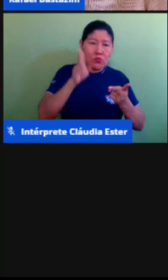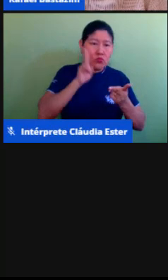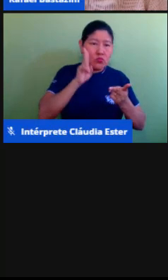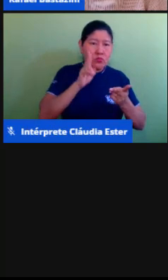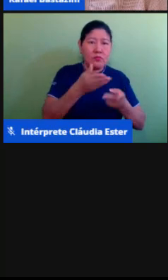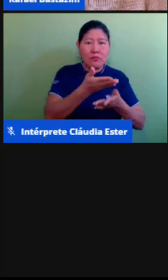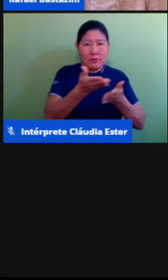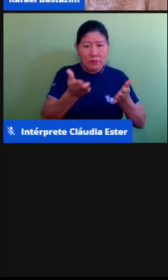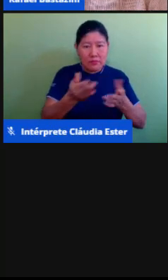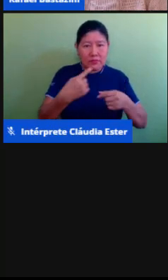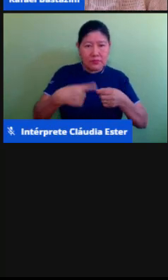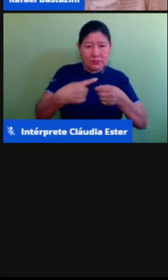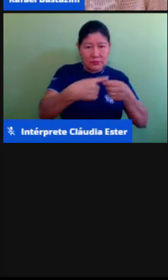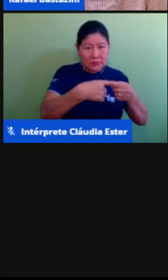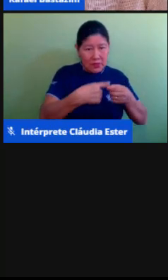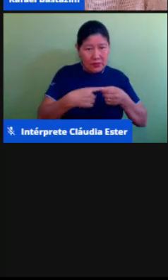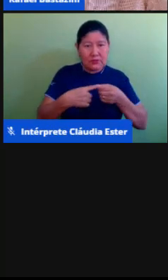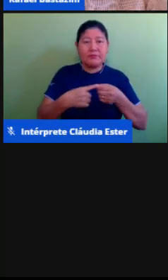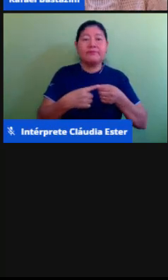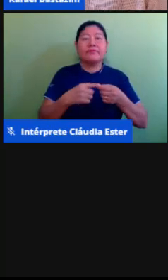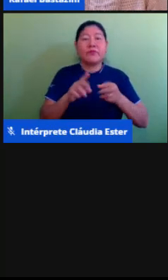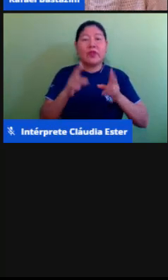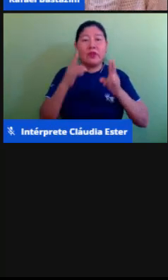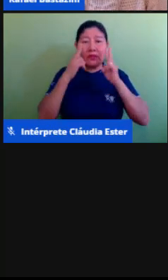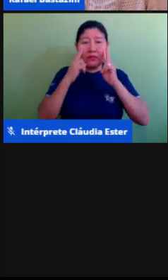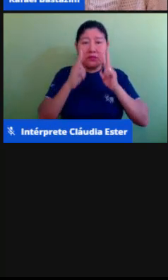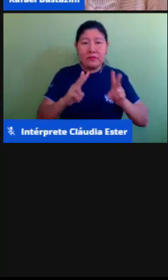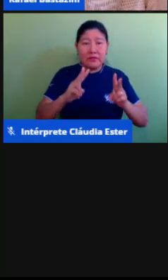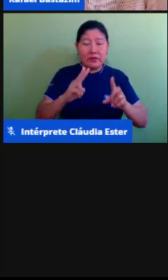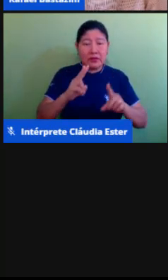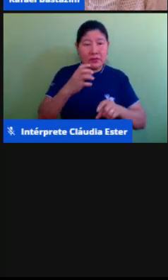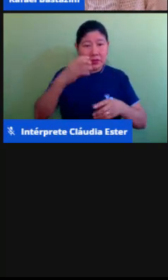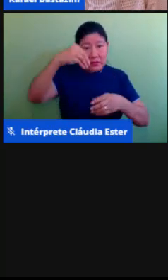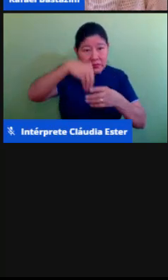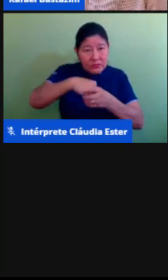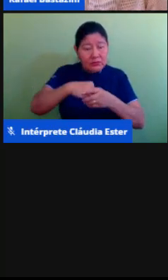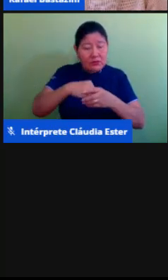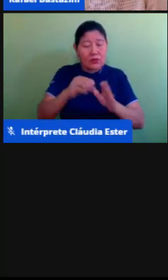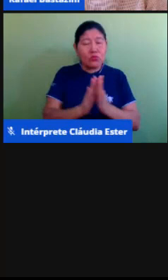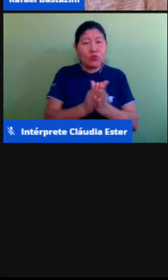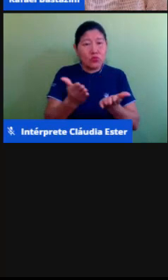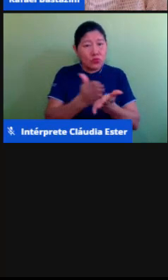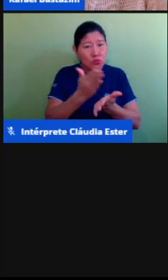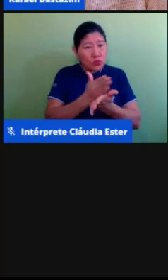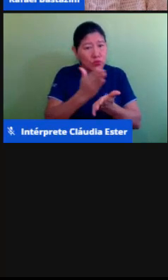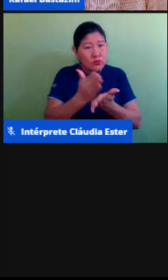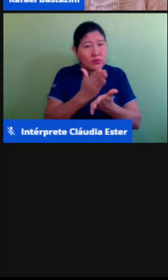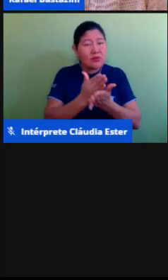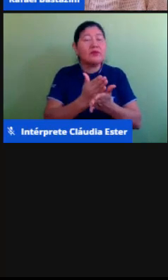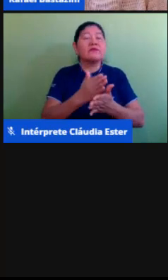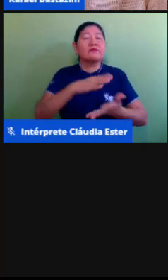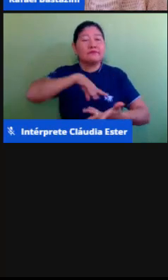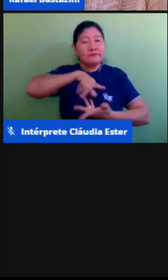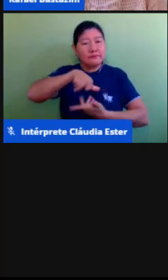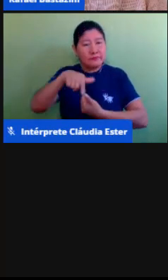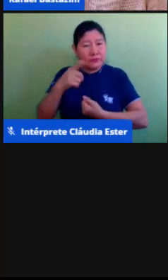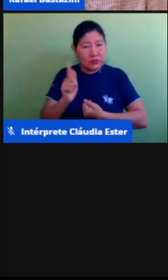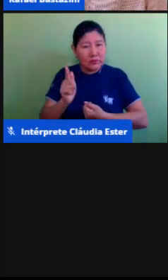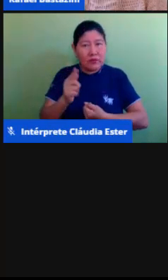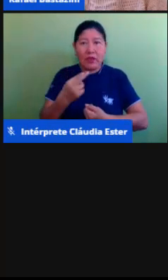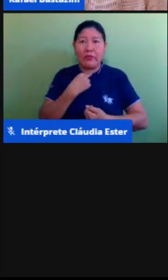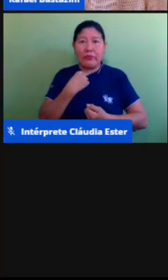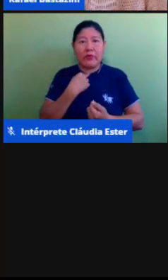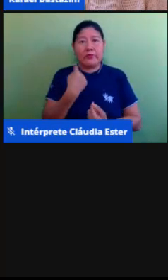nossos livros didáticos. Portanto, não podemos somente apresentar essa definição ou ficar